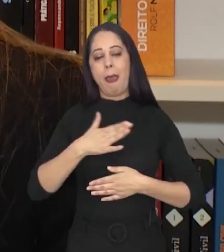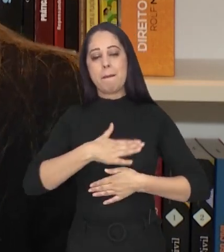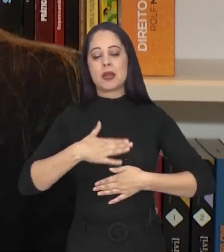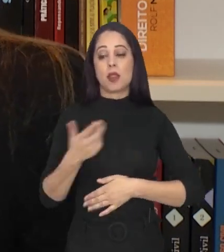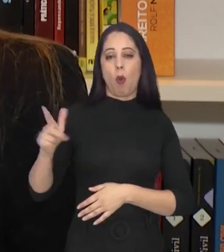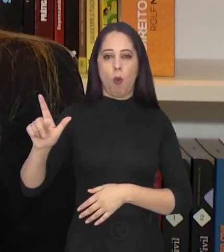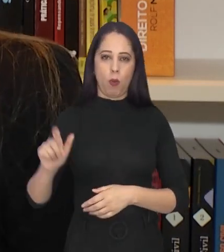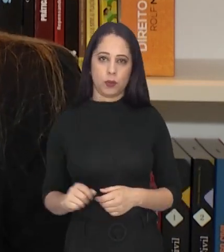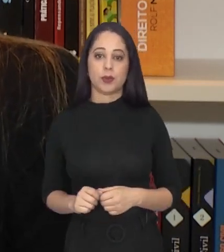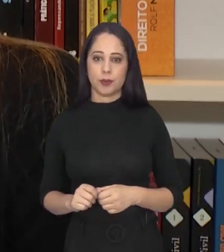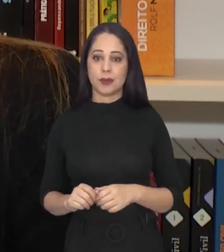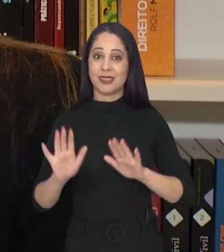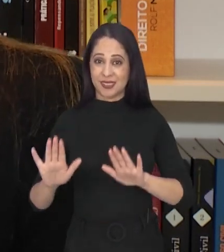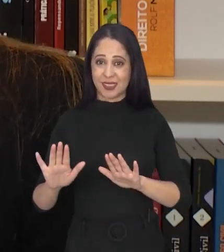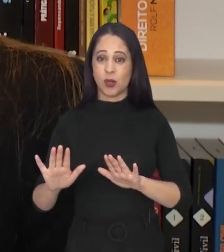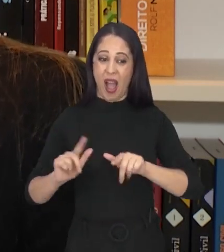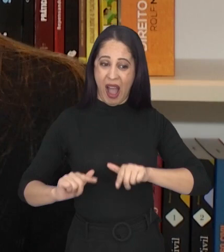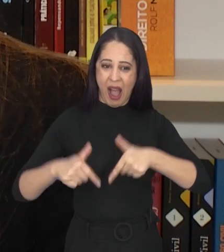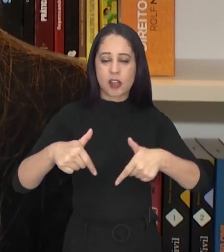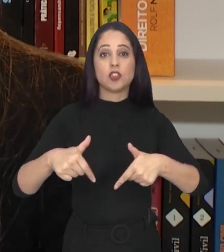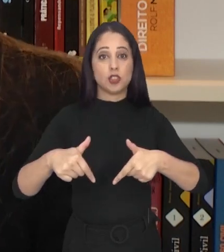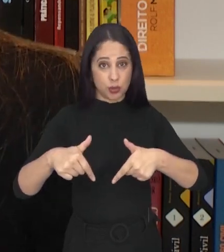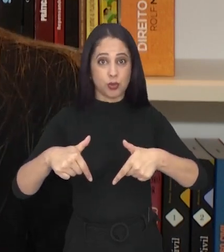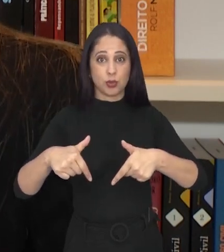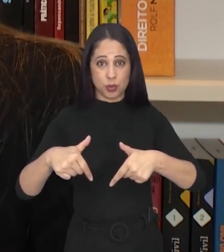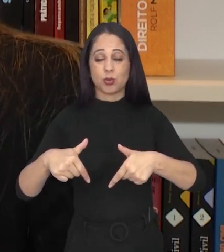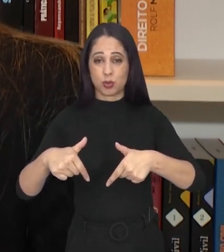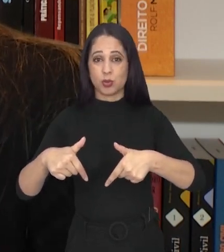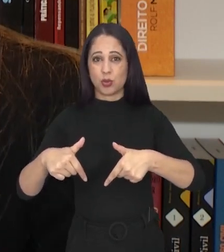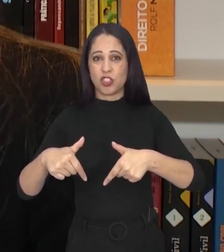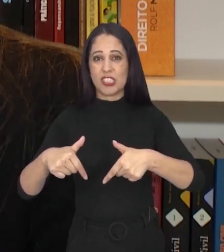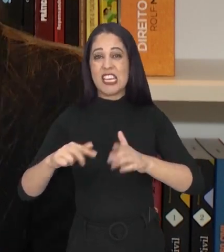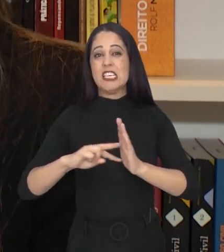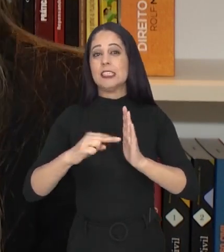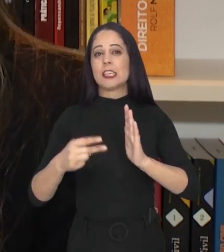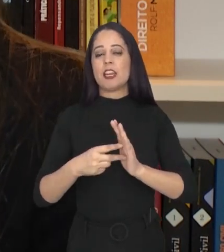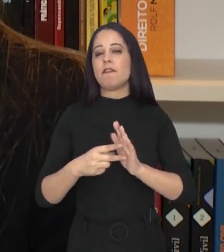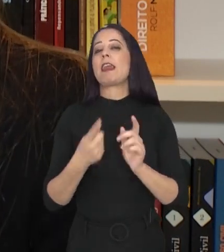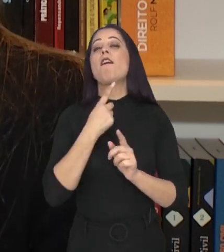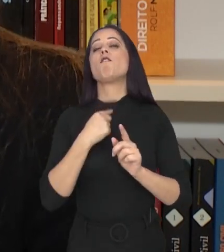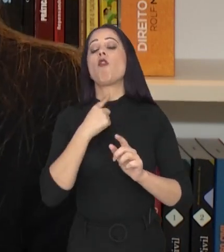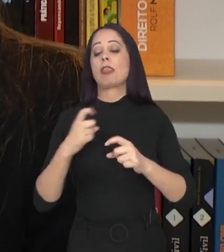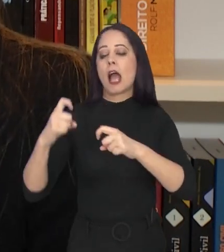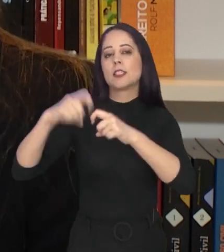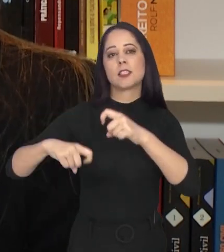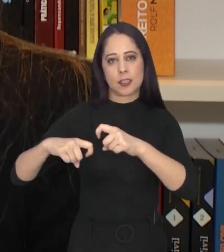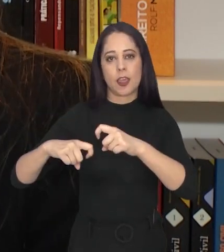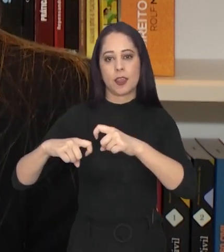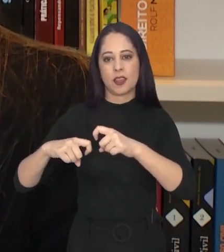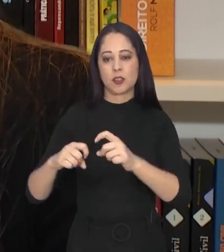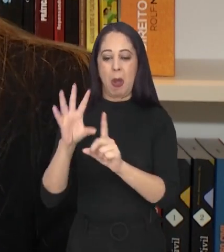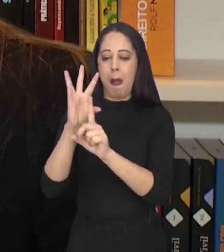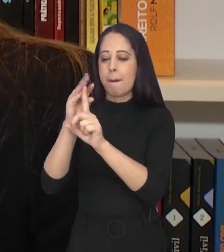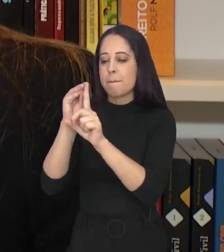um prazer de terceiros. Então é um ato de um ato libidinoso, que podemos dizer,